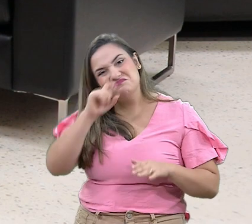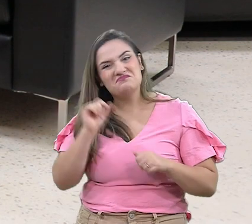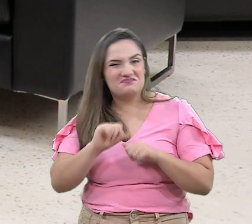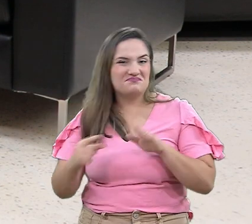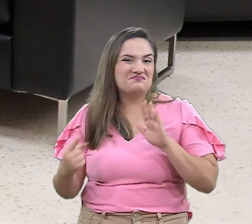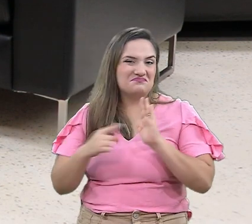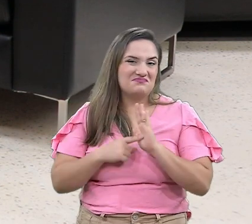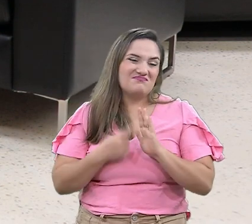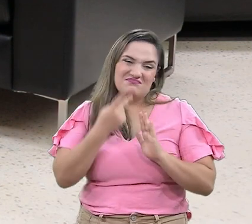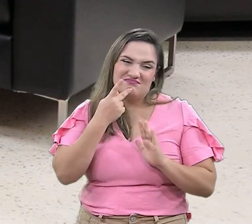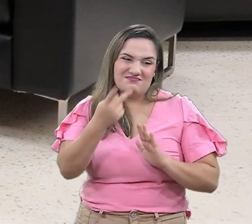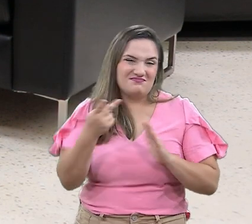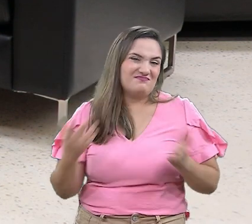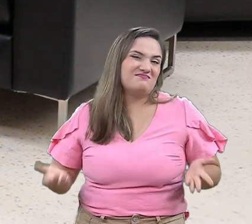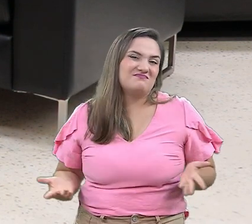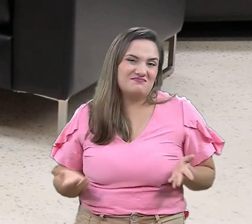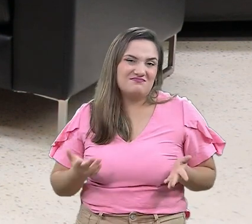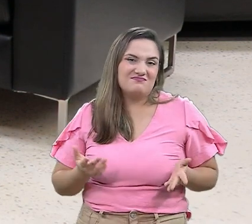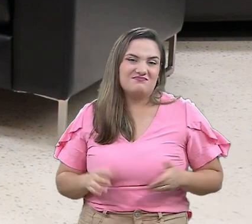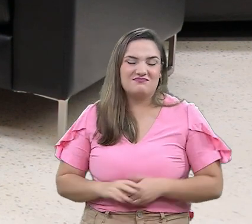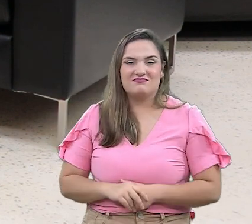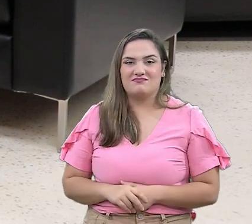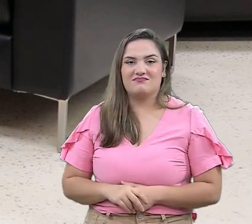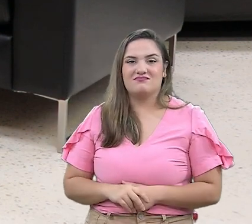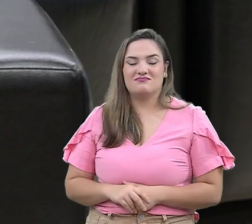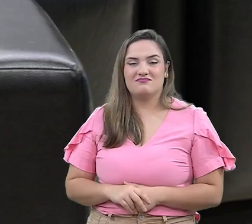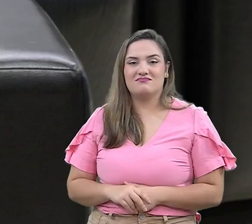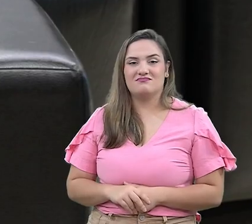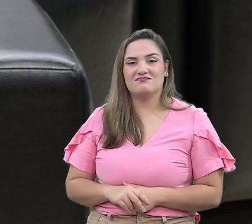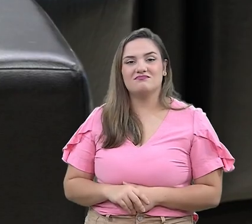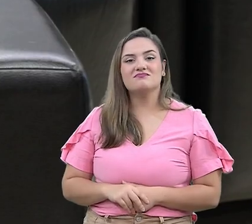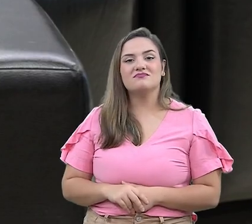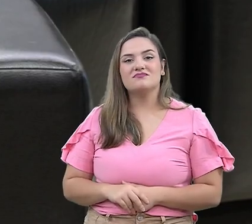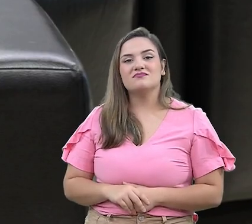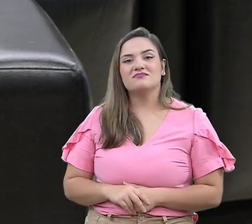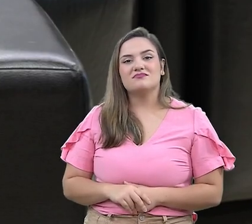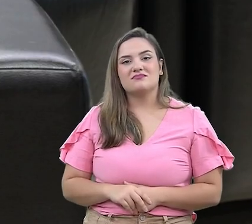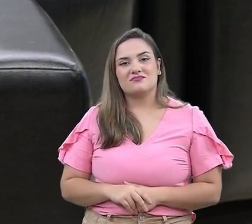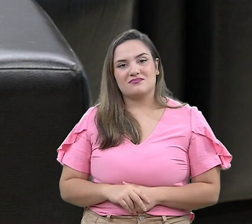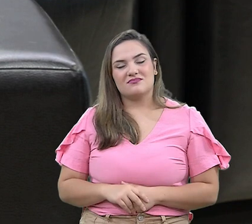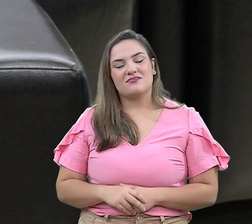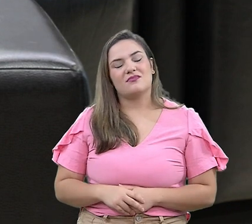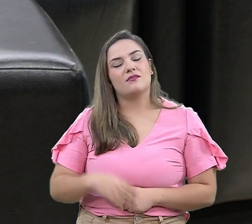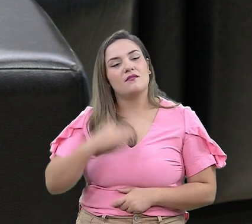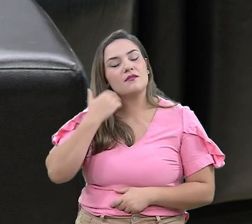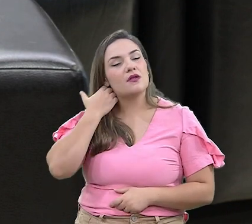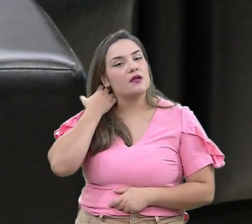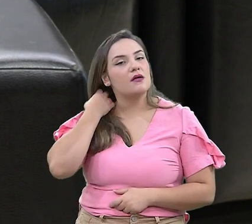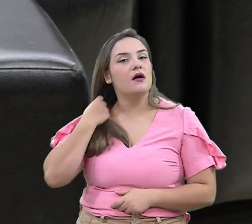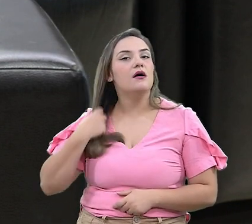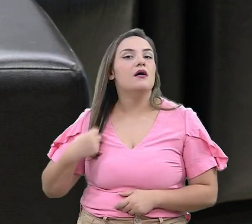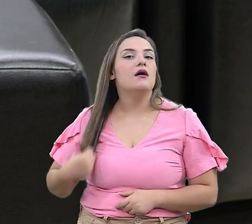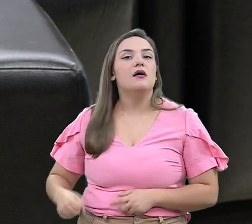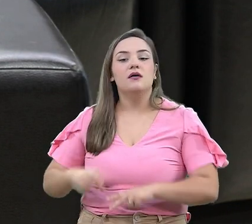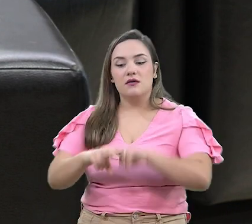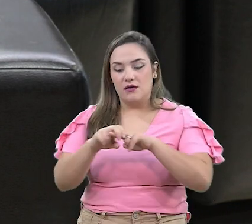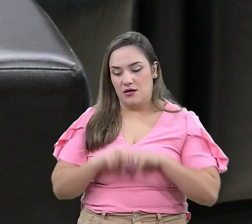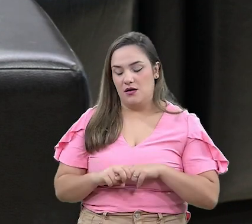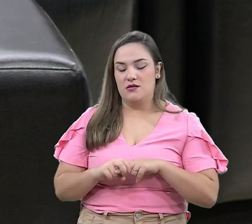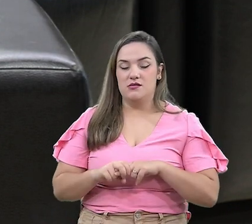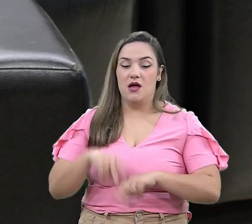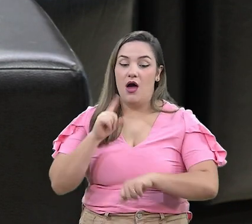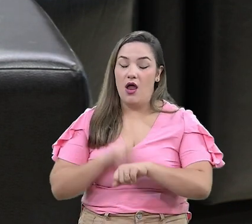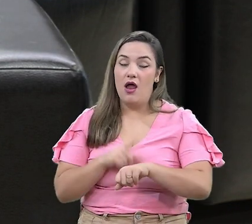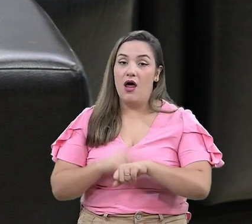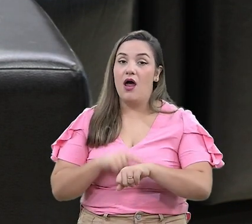né? Então, é certo que num atendimento,